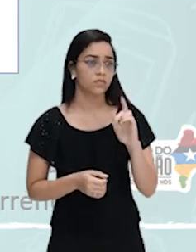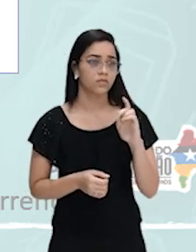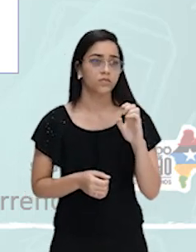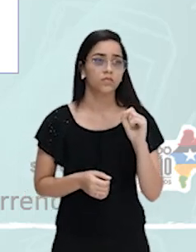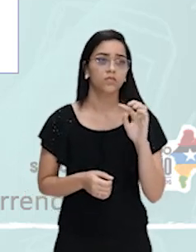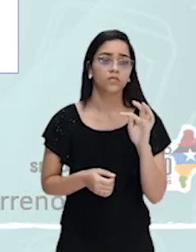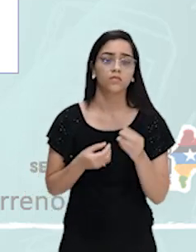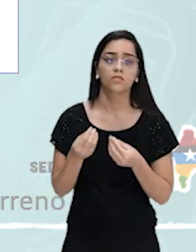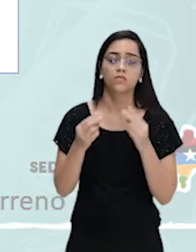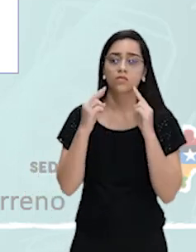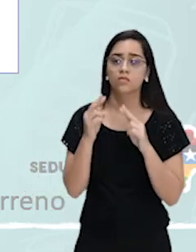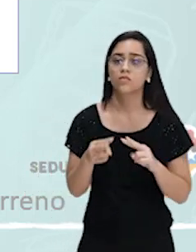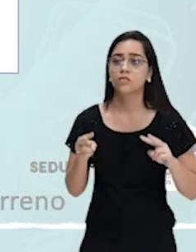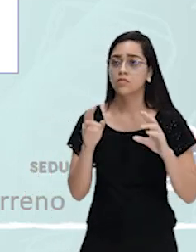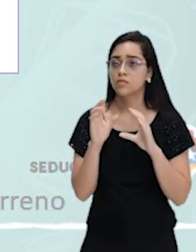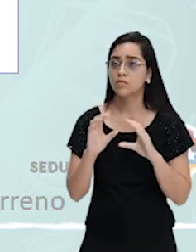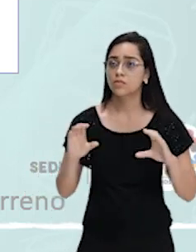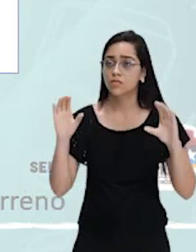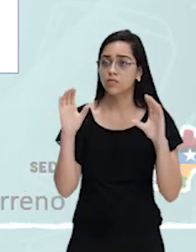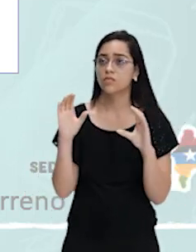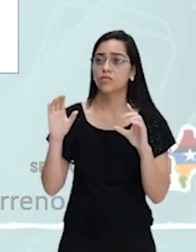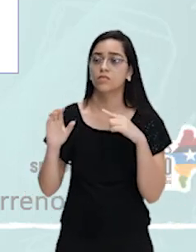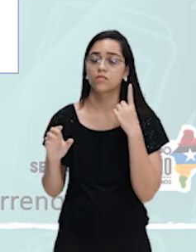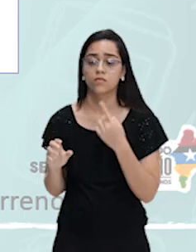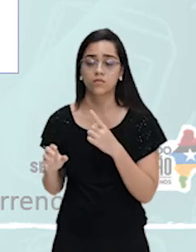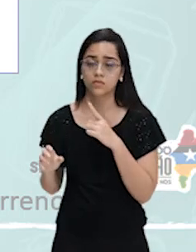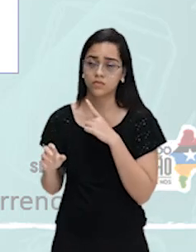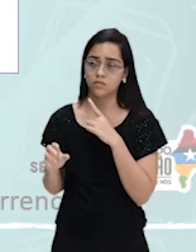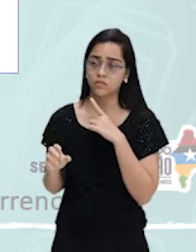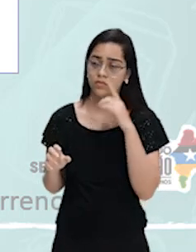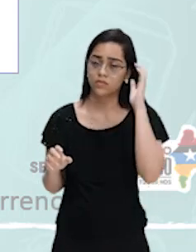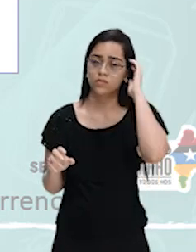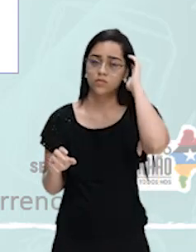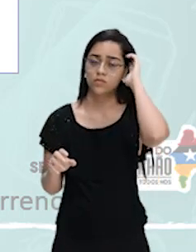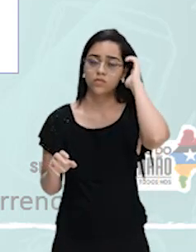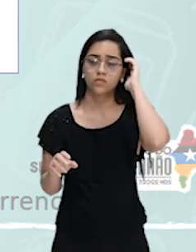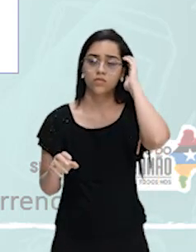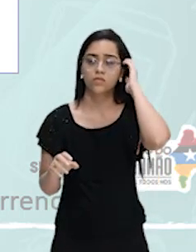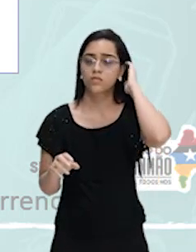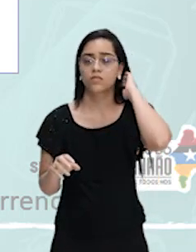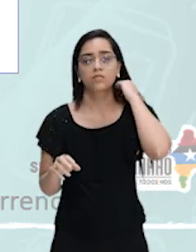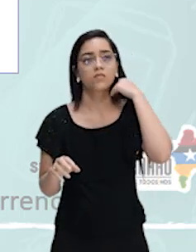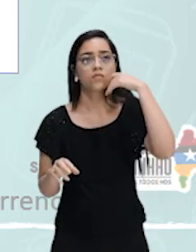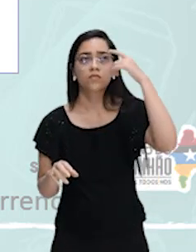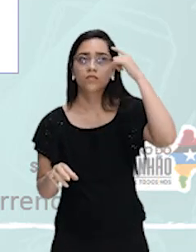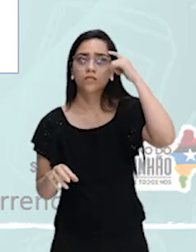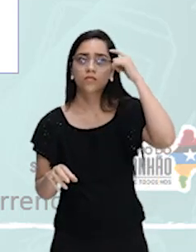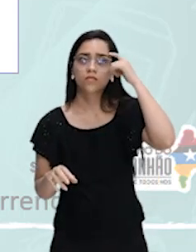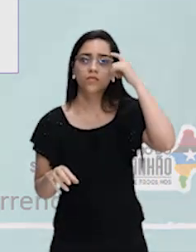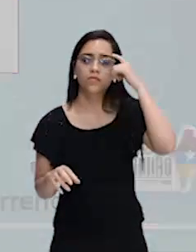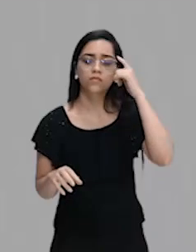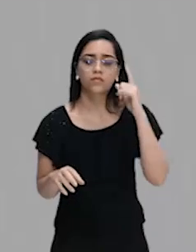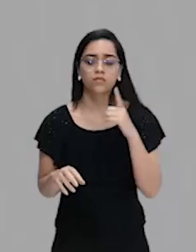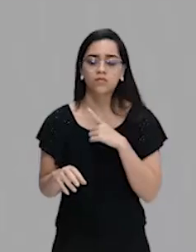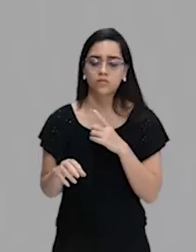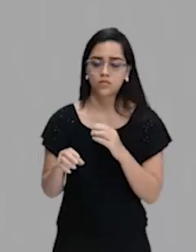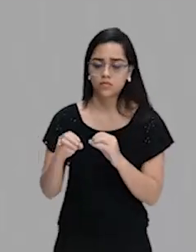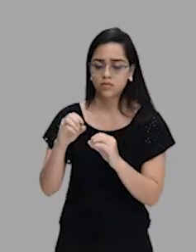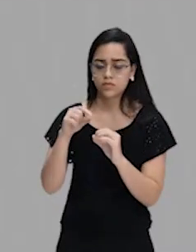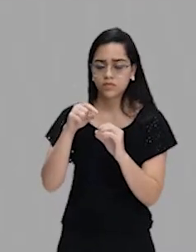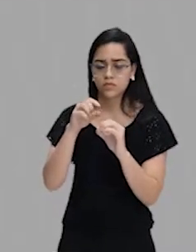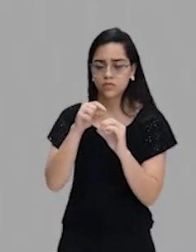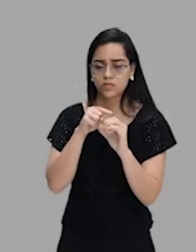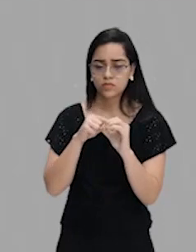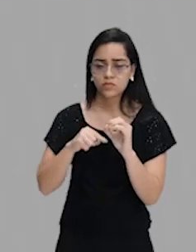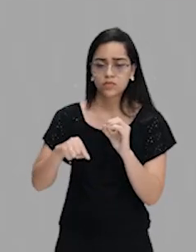céu. Quando nós olhamos para o céu, nós temos a ideia de ser aí uma esfera, não é isso? E